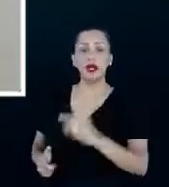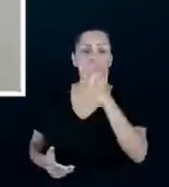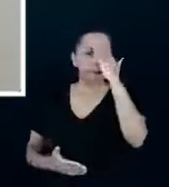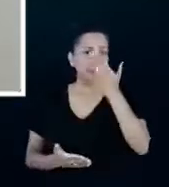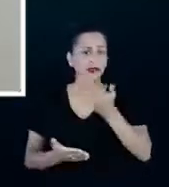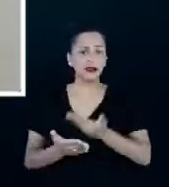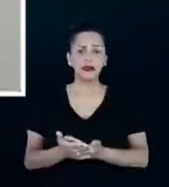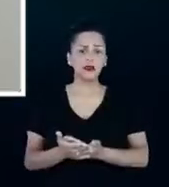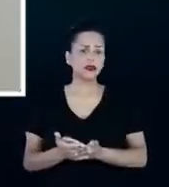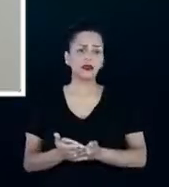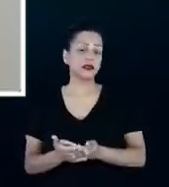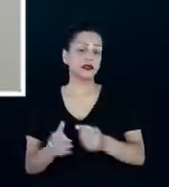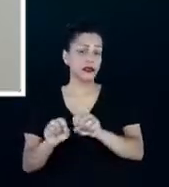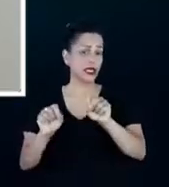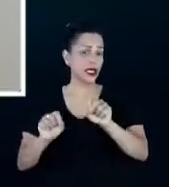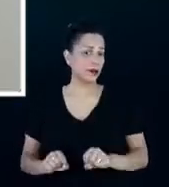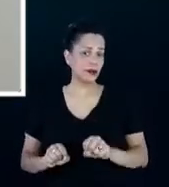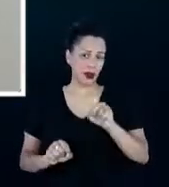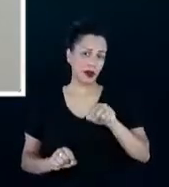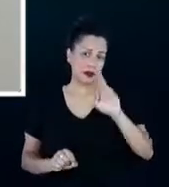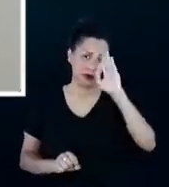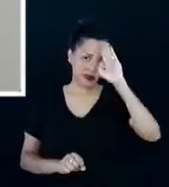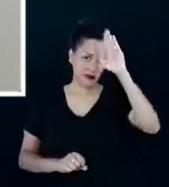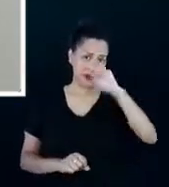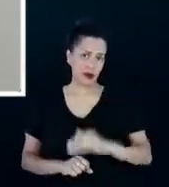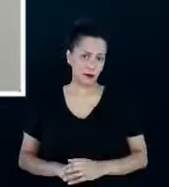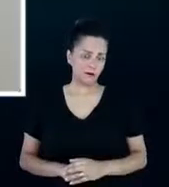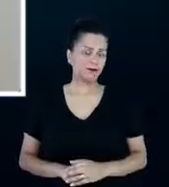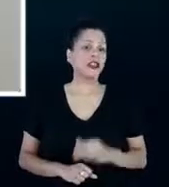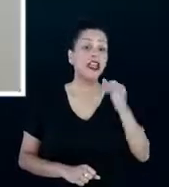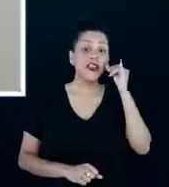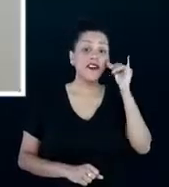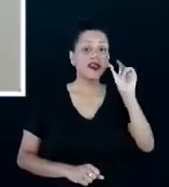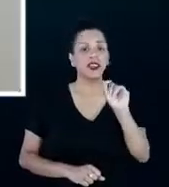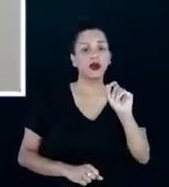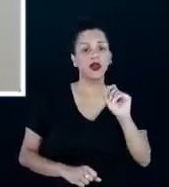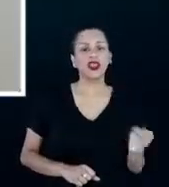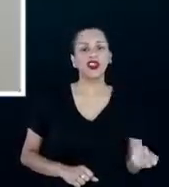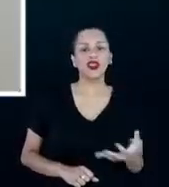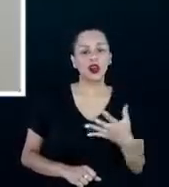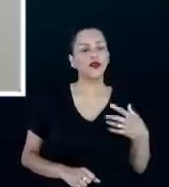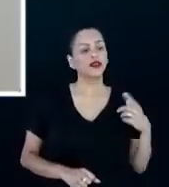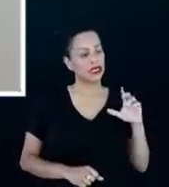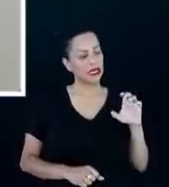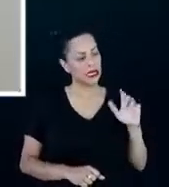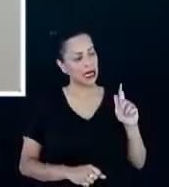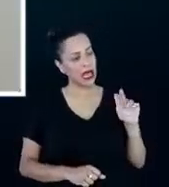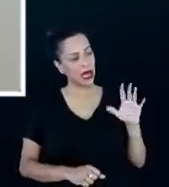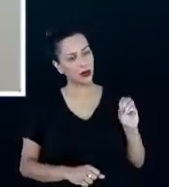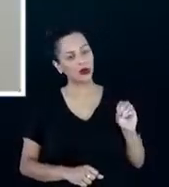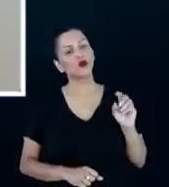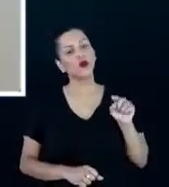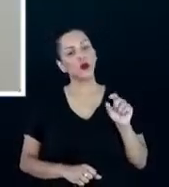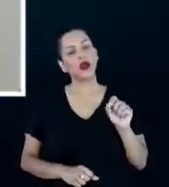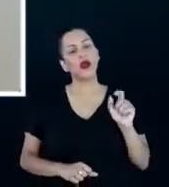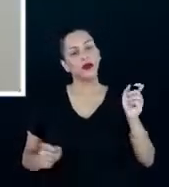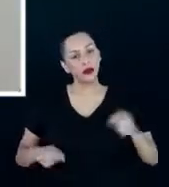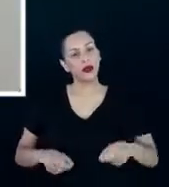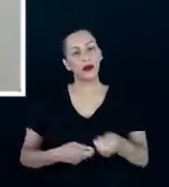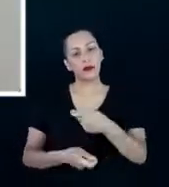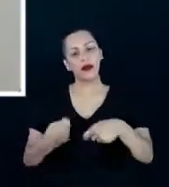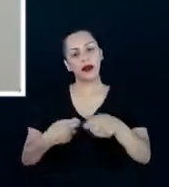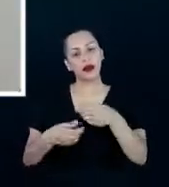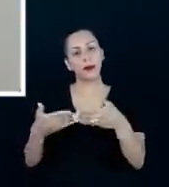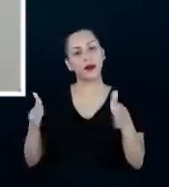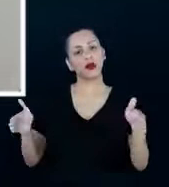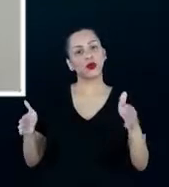Então, com isso, a gente evita a constituição de novos legados, o que facilita, né, esse movimento de abertura. E